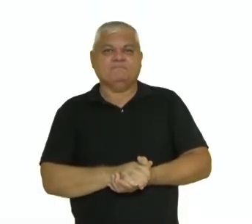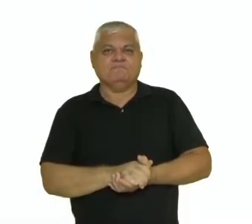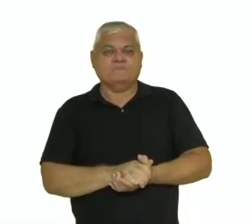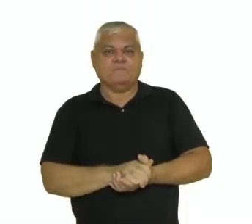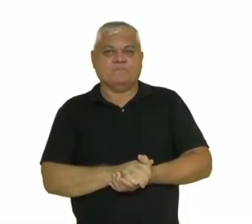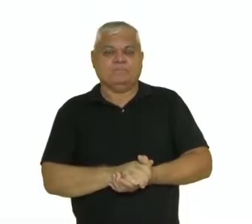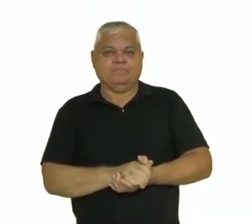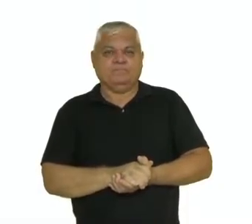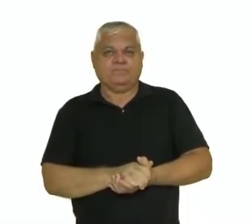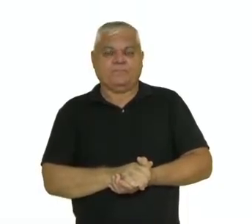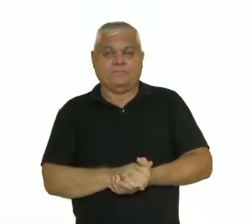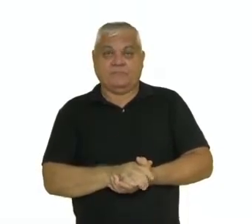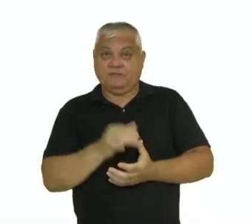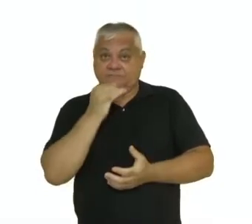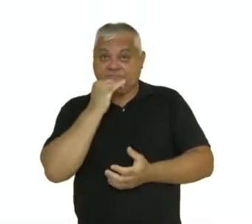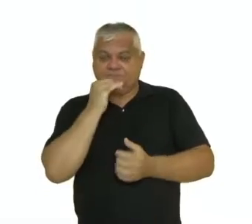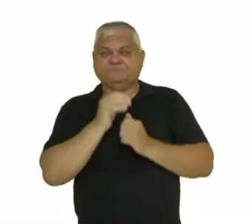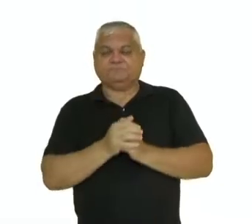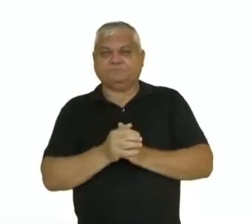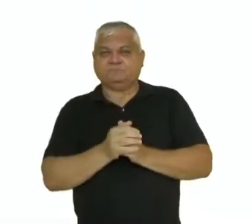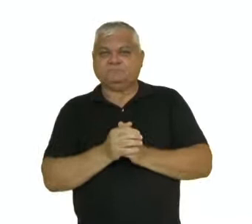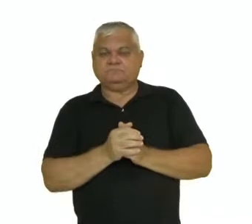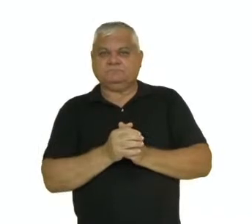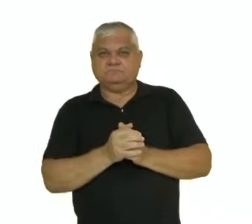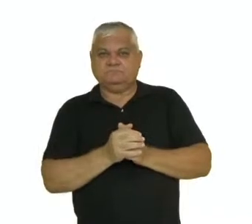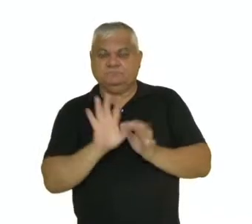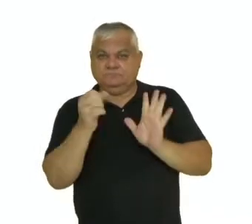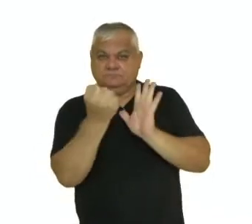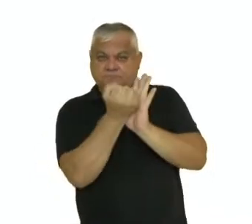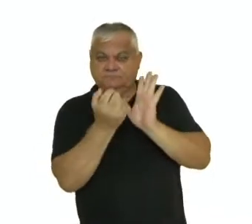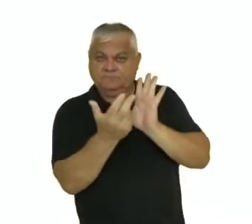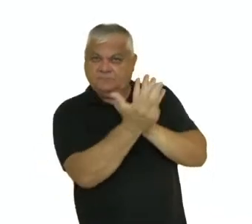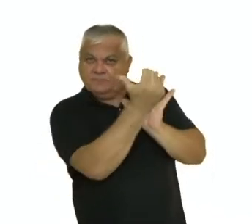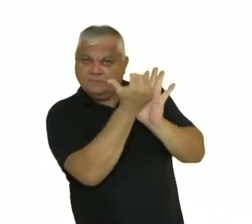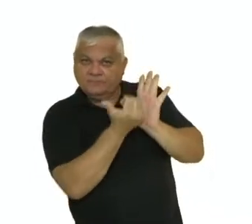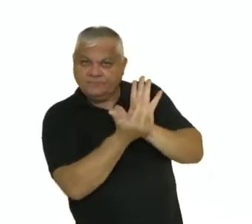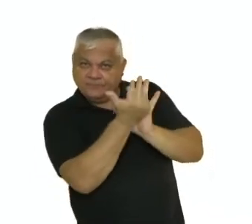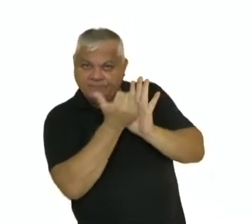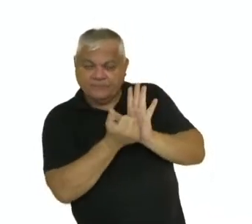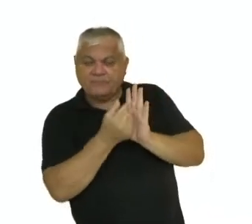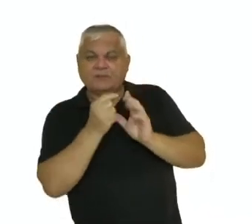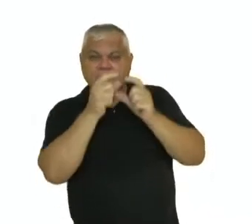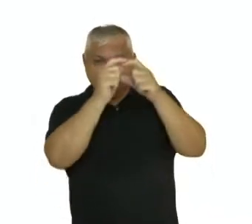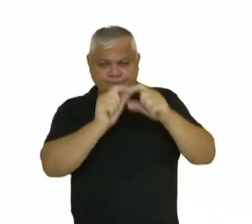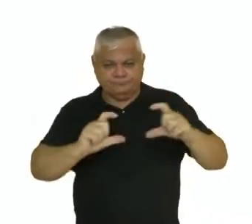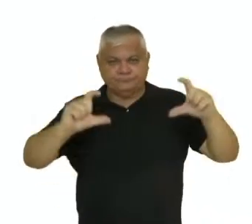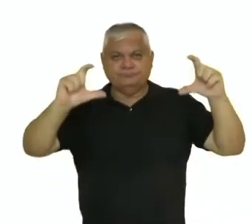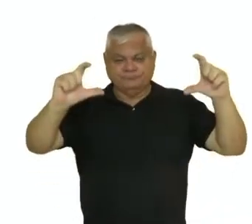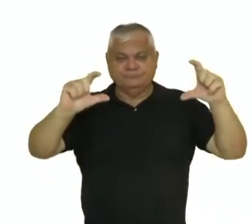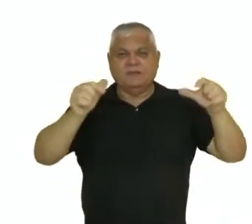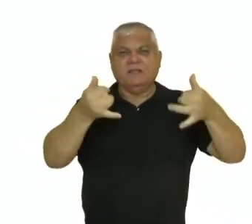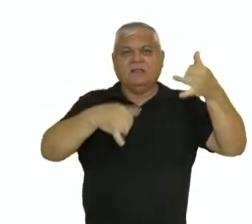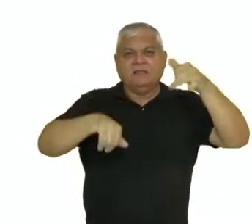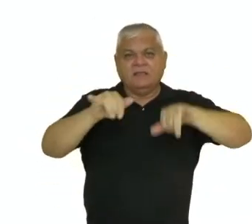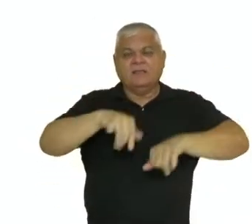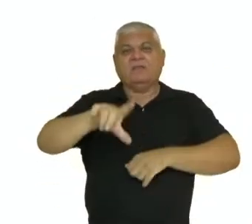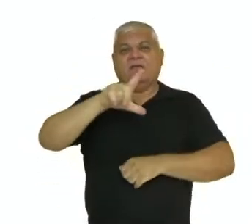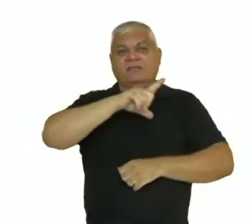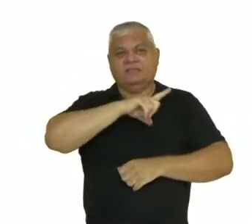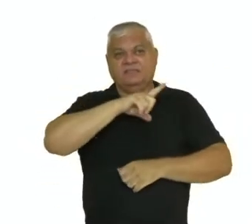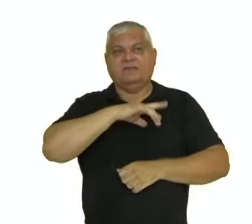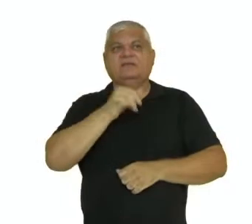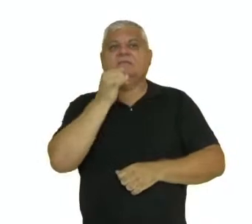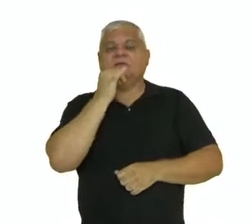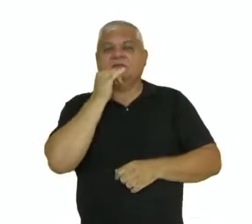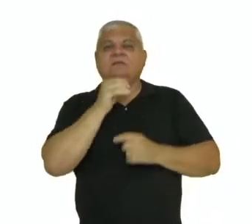A representação de uma reação química é definida pelas substâncias envolvidas nessa reação. Ou seja, as